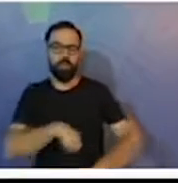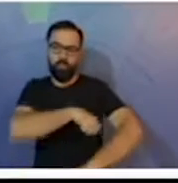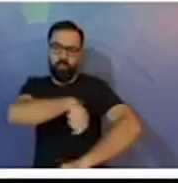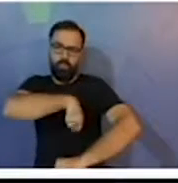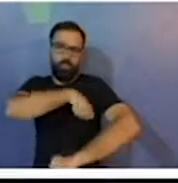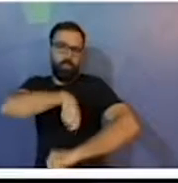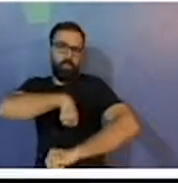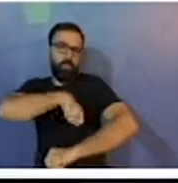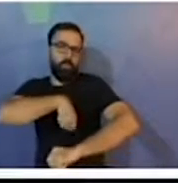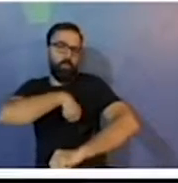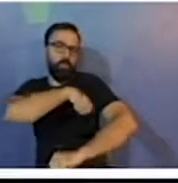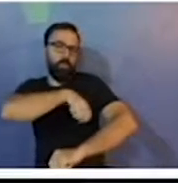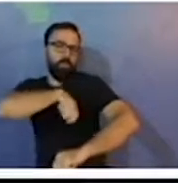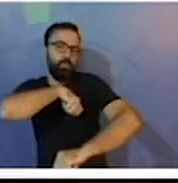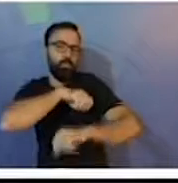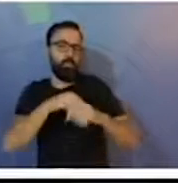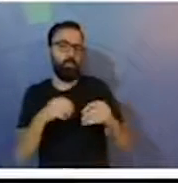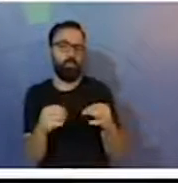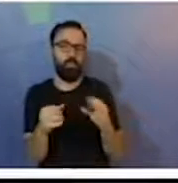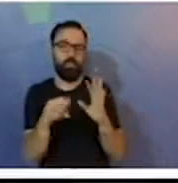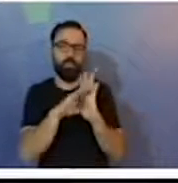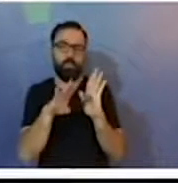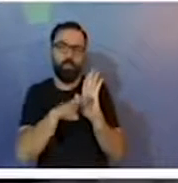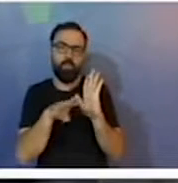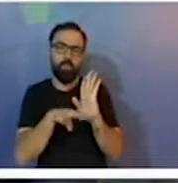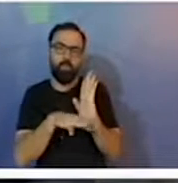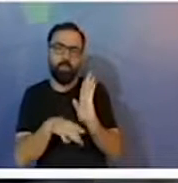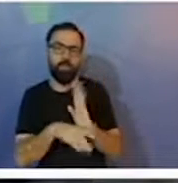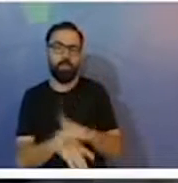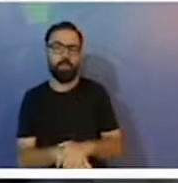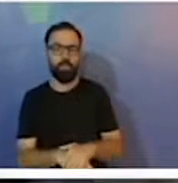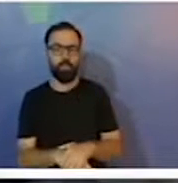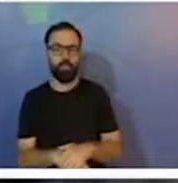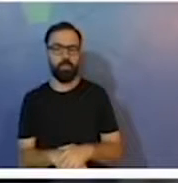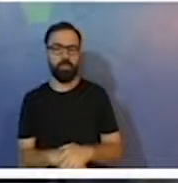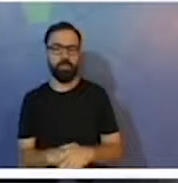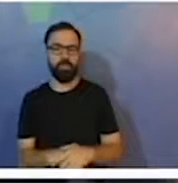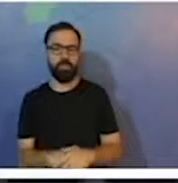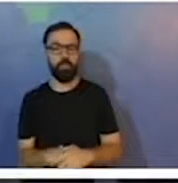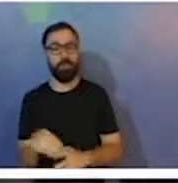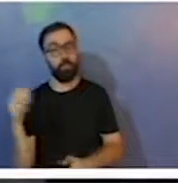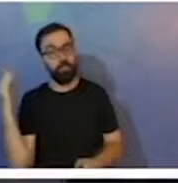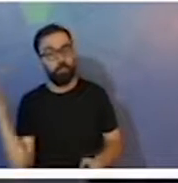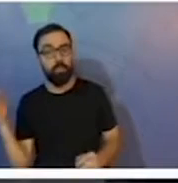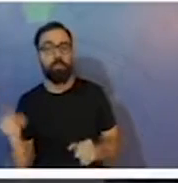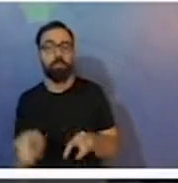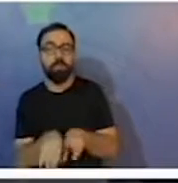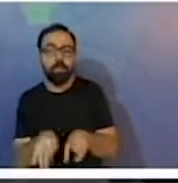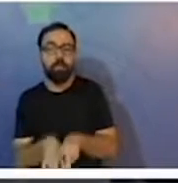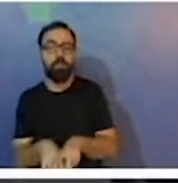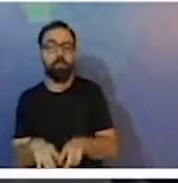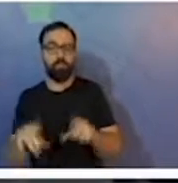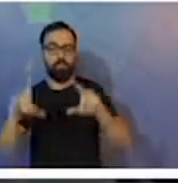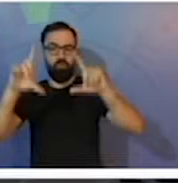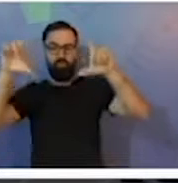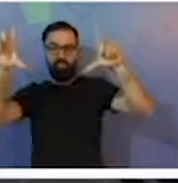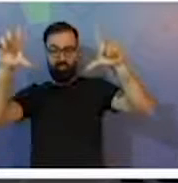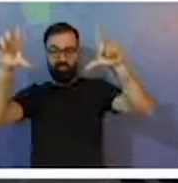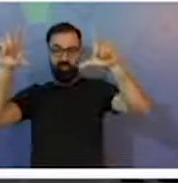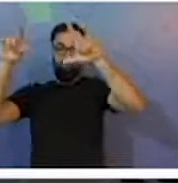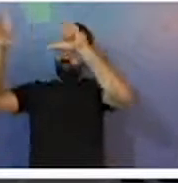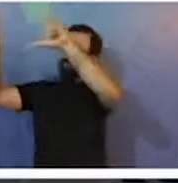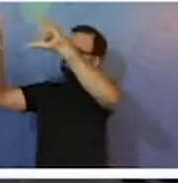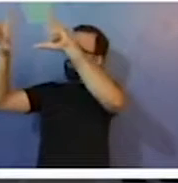receitas a parte gostosa nos manuais de instrução né tem E aí olha só o